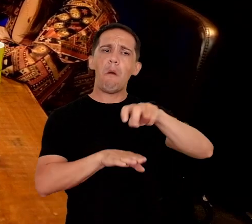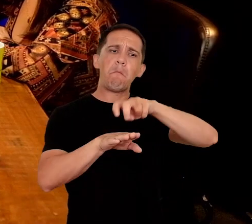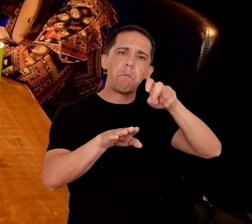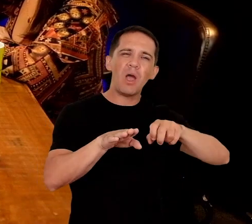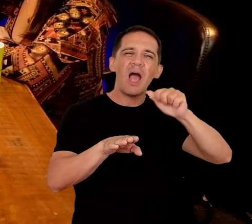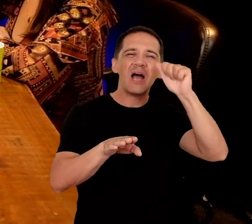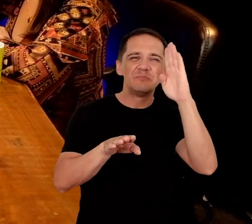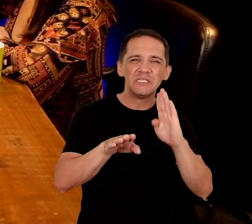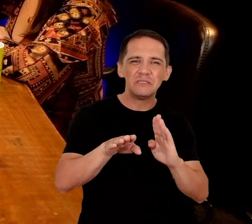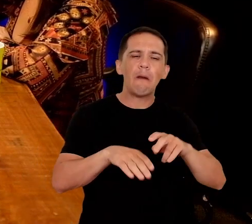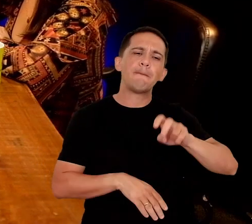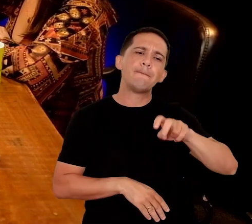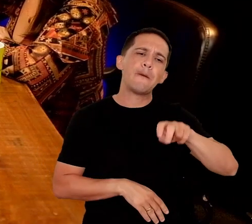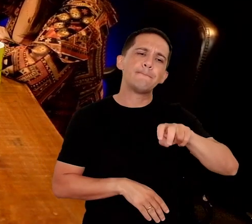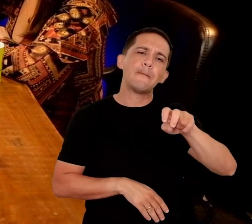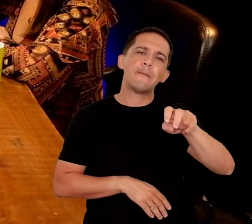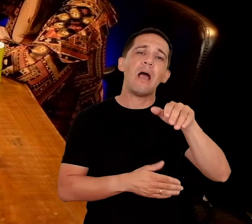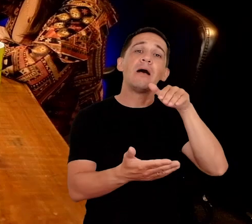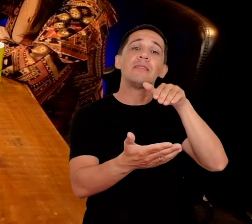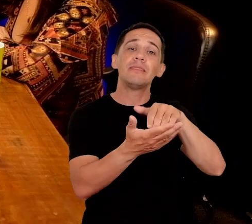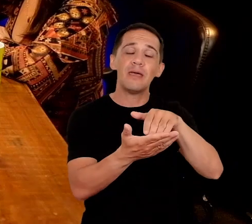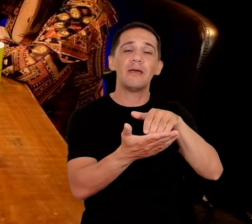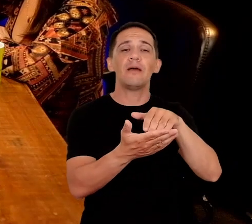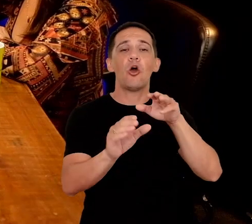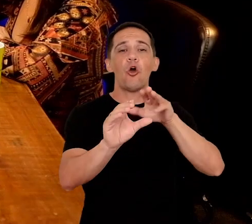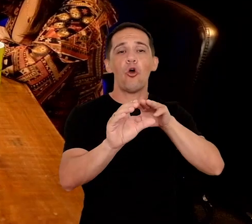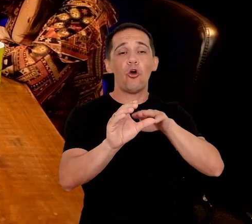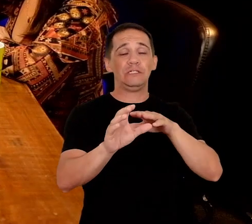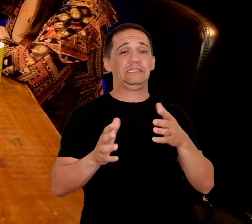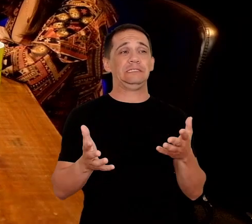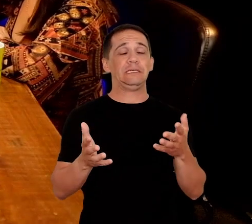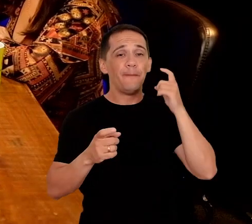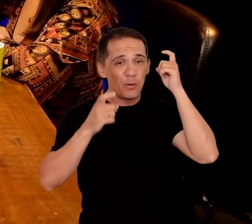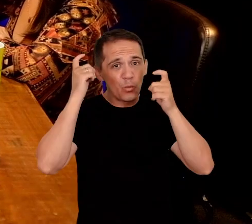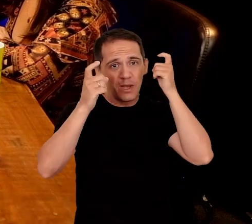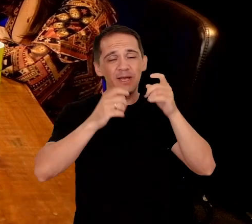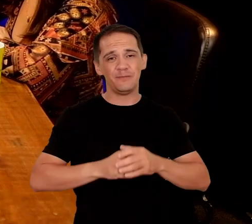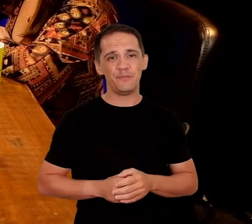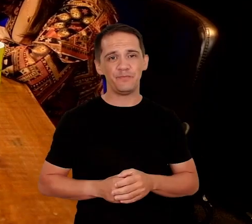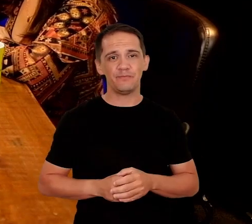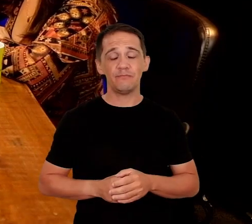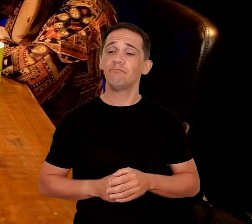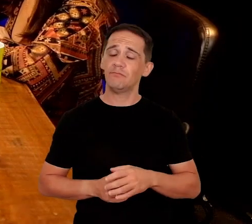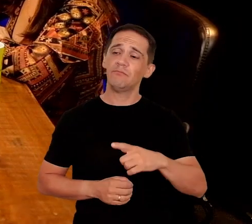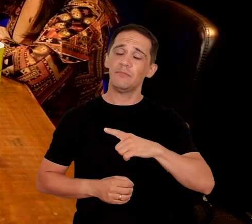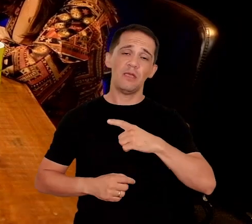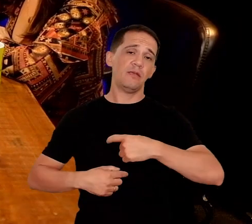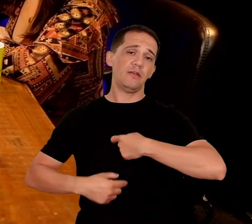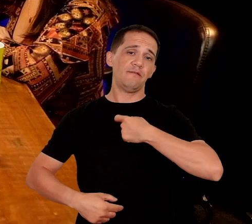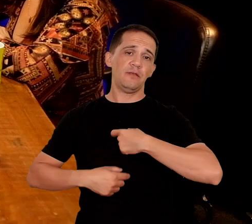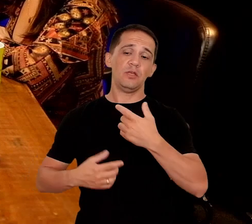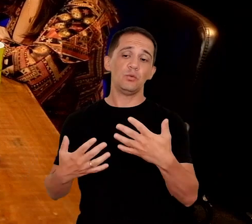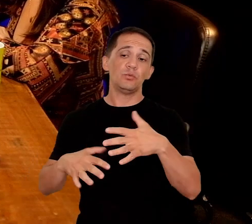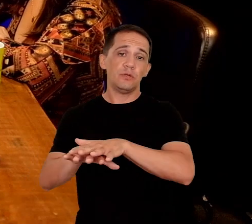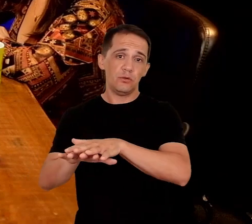Brasil e caminhar para... Aí, o que nós vamos fazer? Tem escolas aqui com inclusão. Em Gravataí, coloca na inclusão, né?